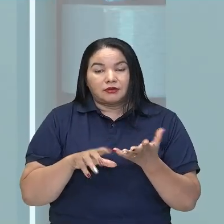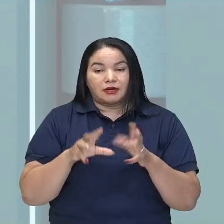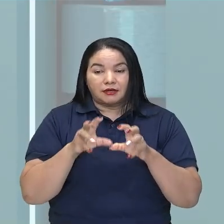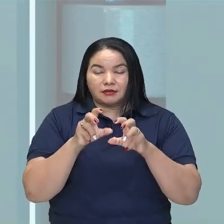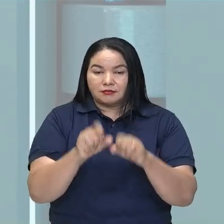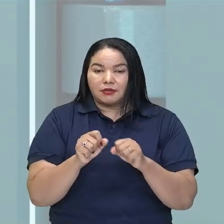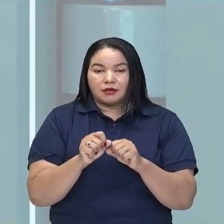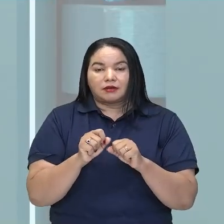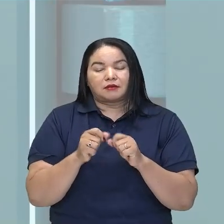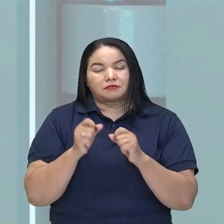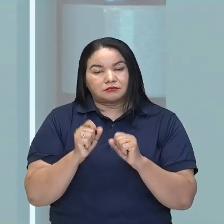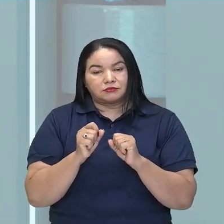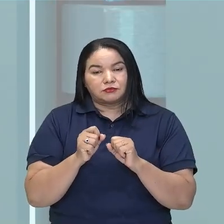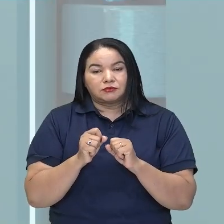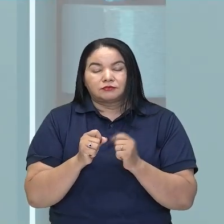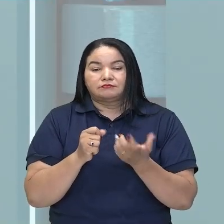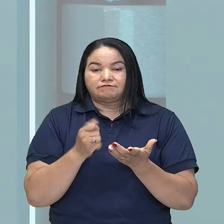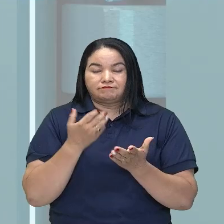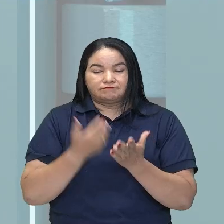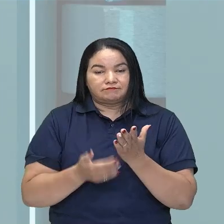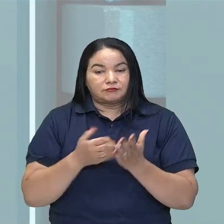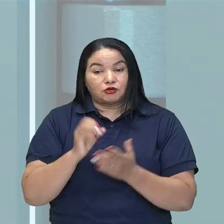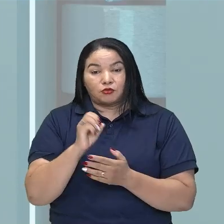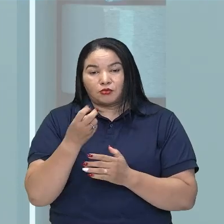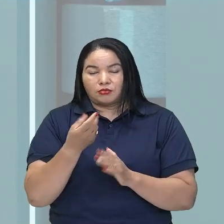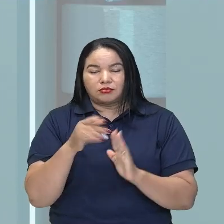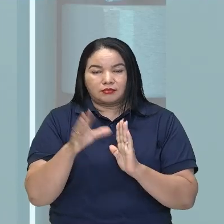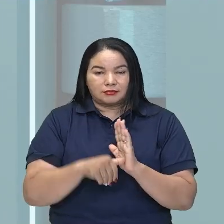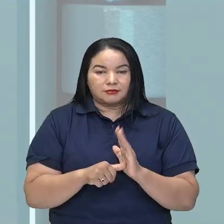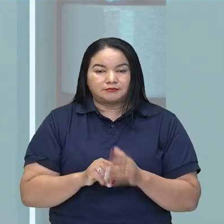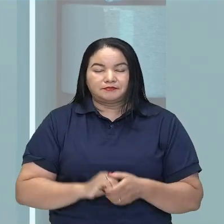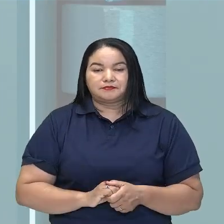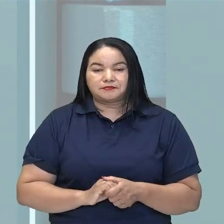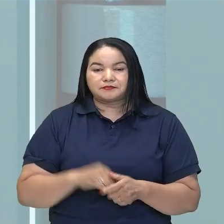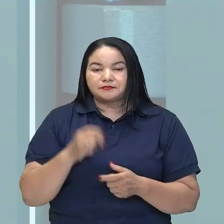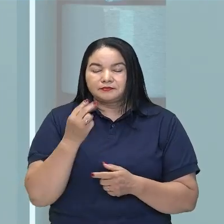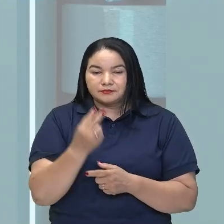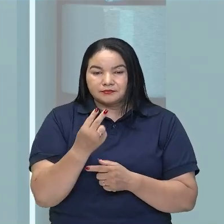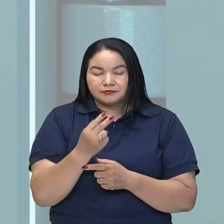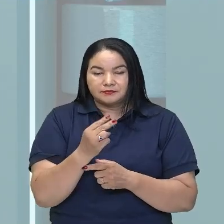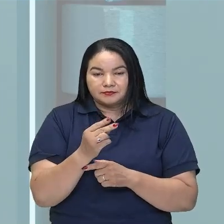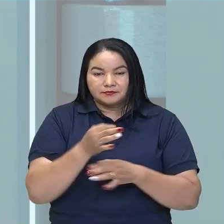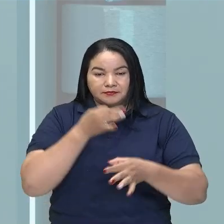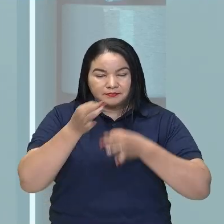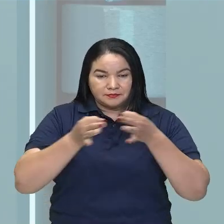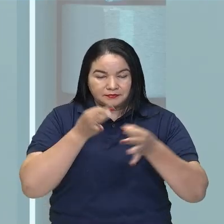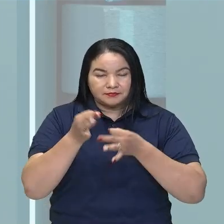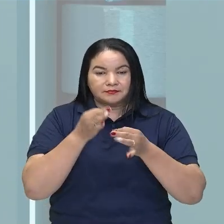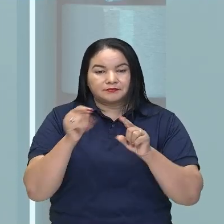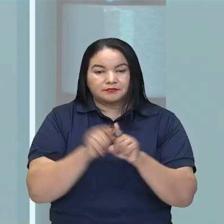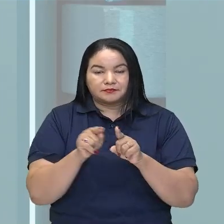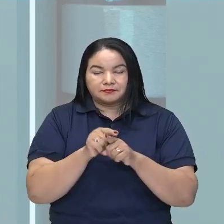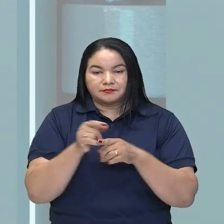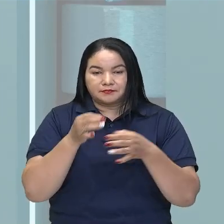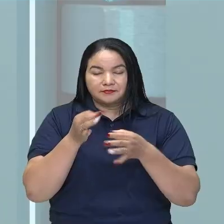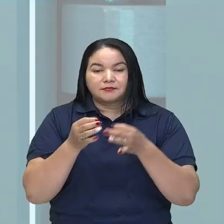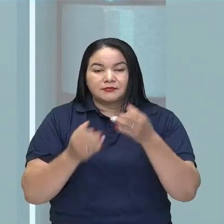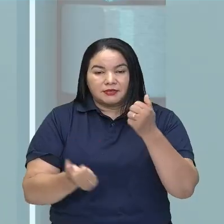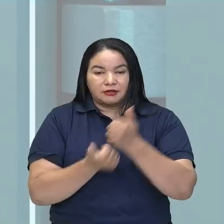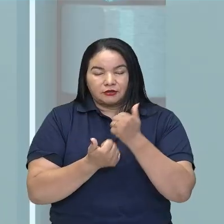né, fazer fraudes. Então, observem que esses dois argumentos sustentam a opinião, eles dizem